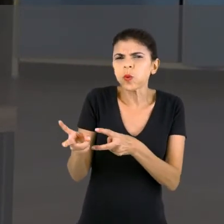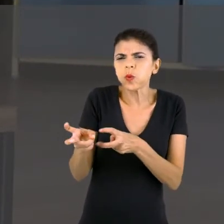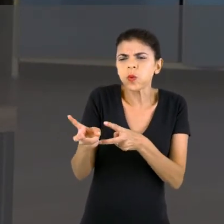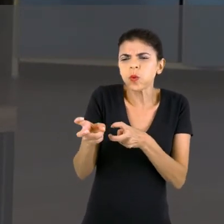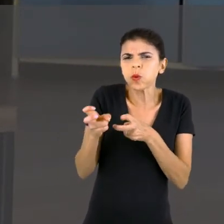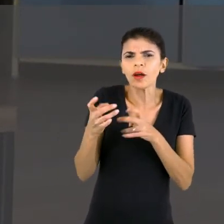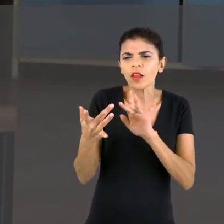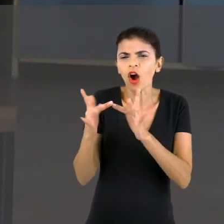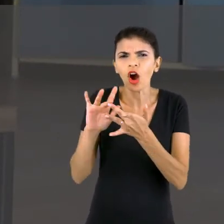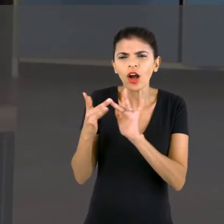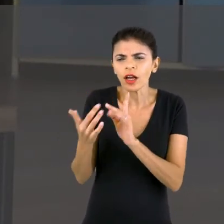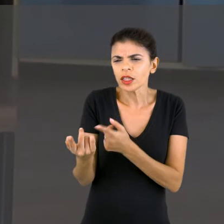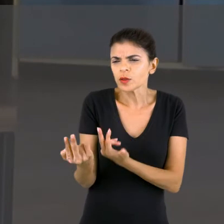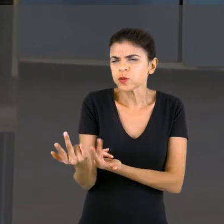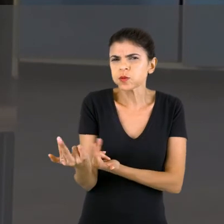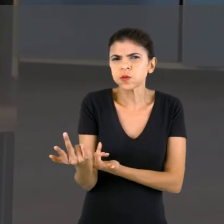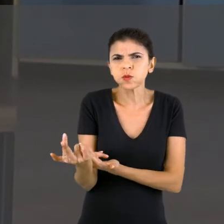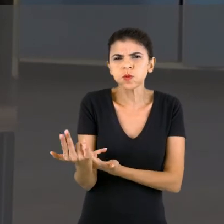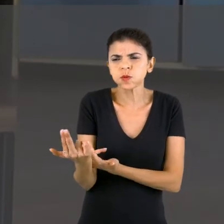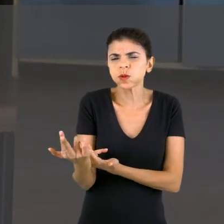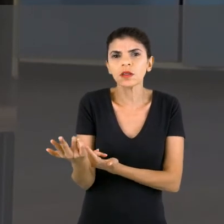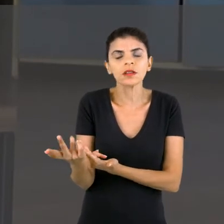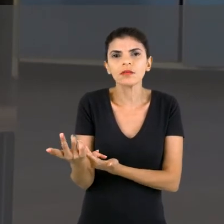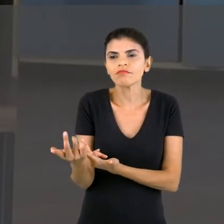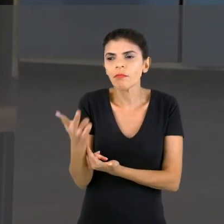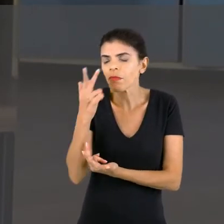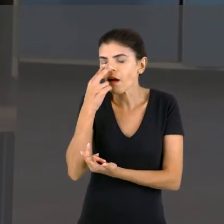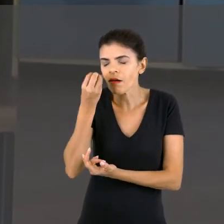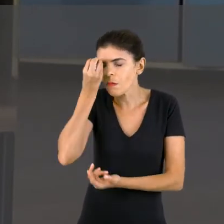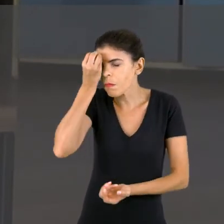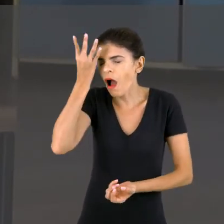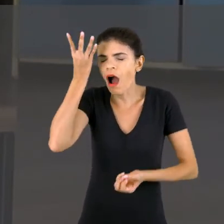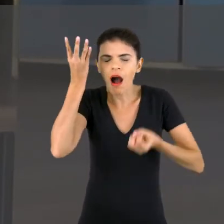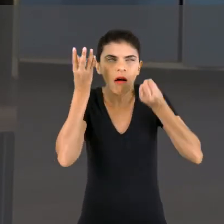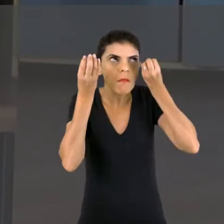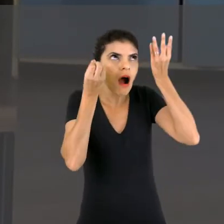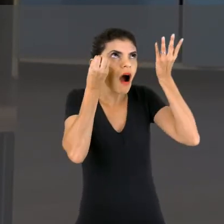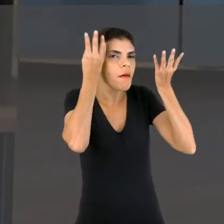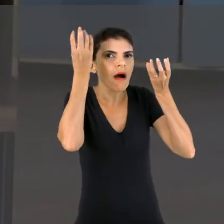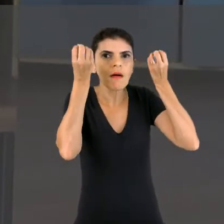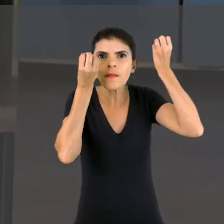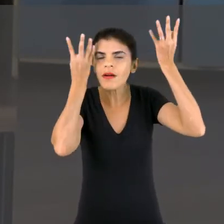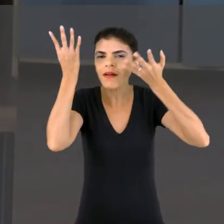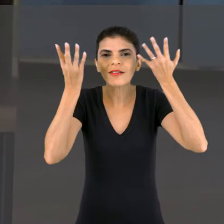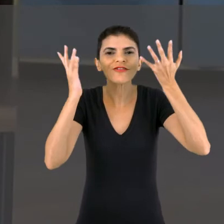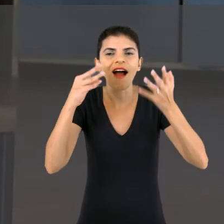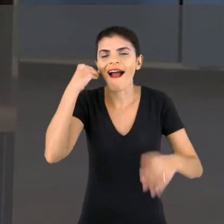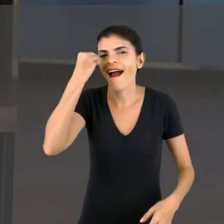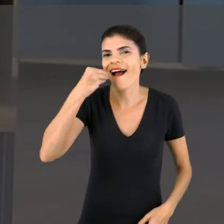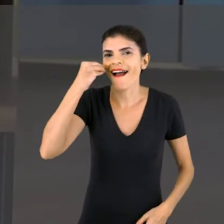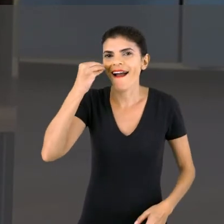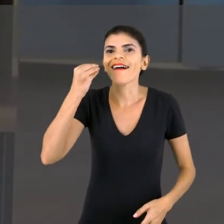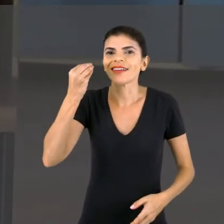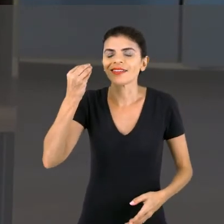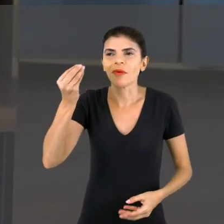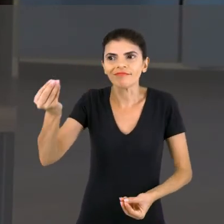processo, né? Você estabelece conexões que são muito frutíferas e de muito conhecimento, porque é muita bagagem,